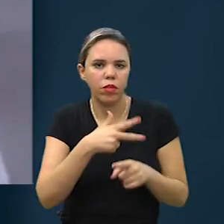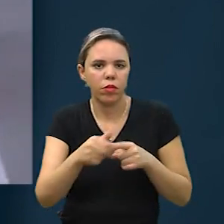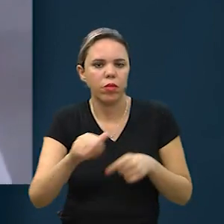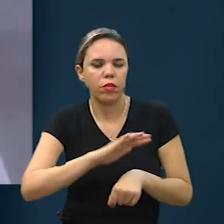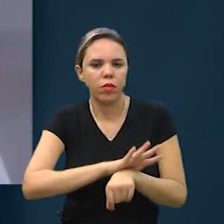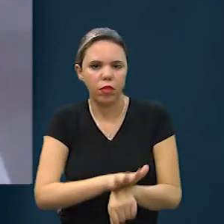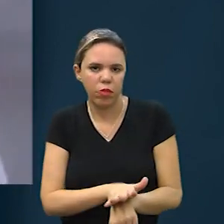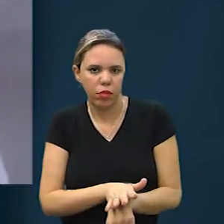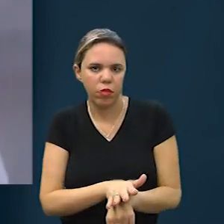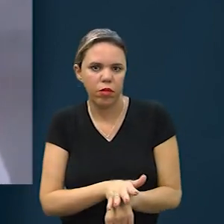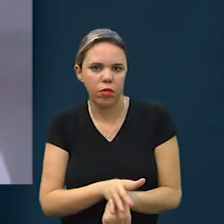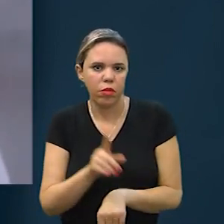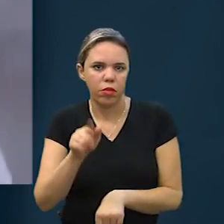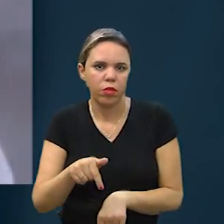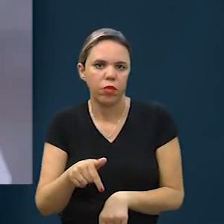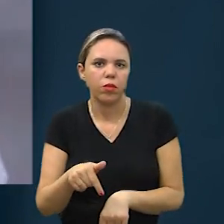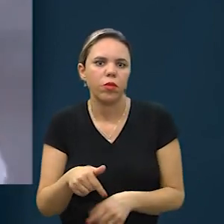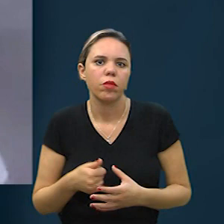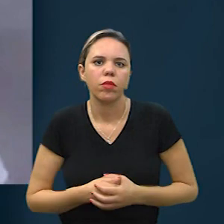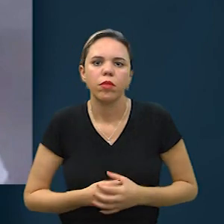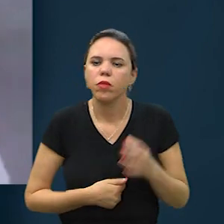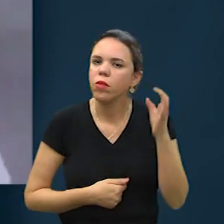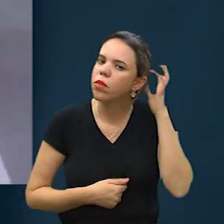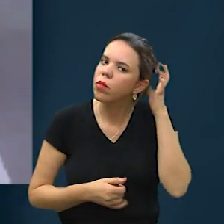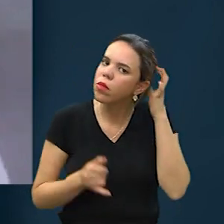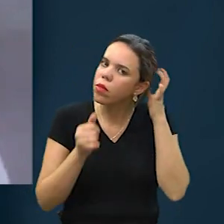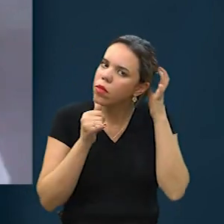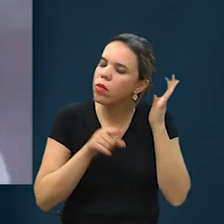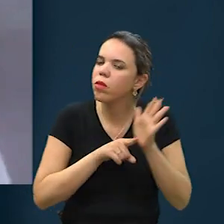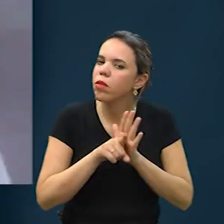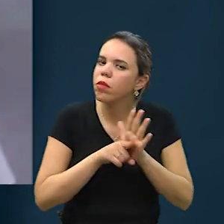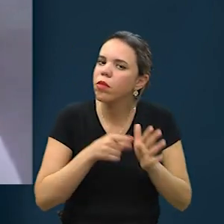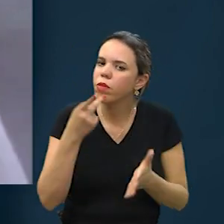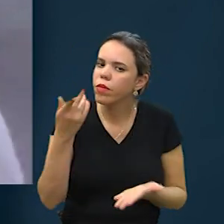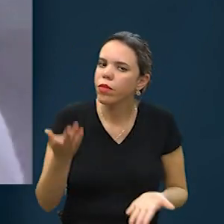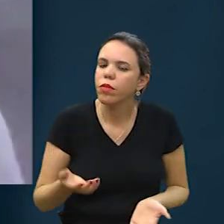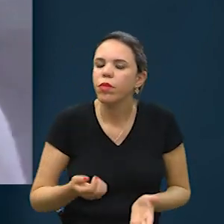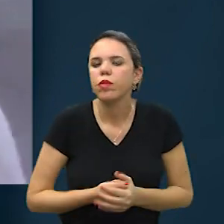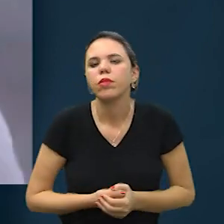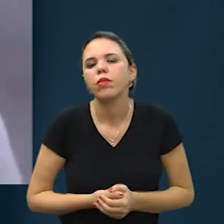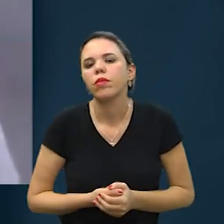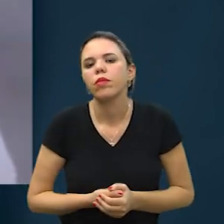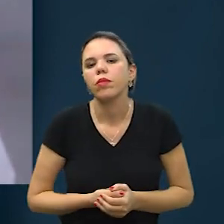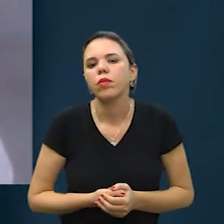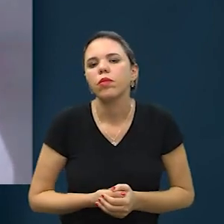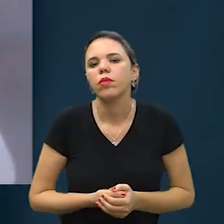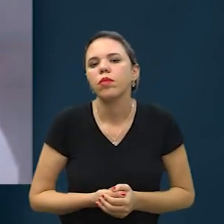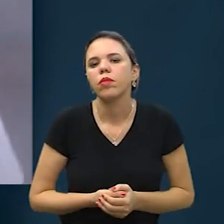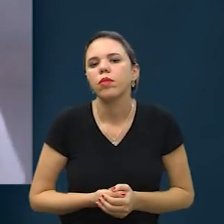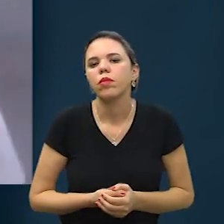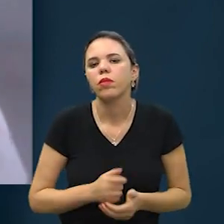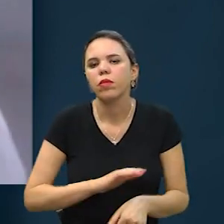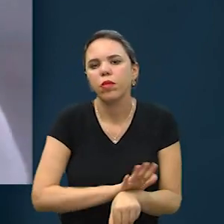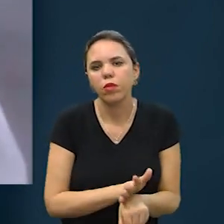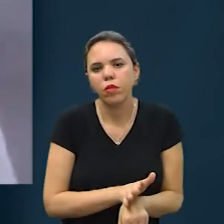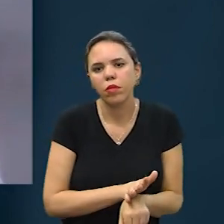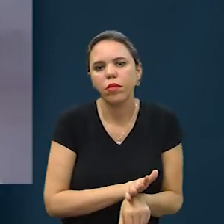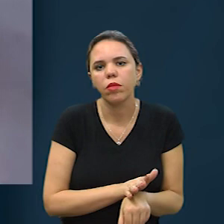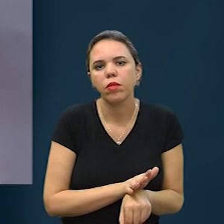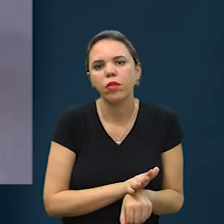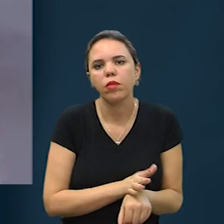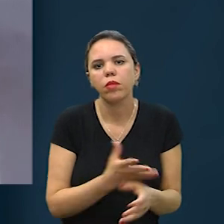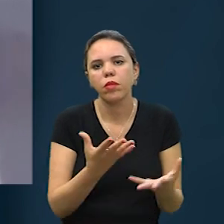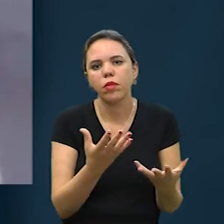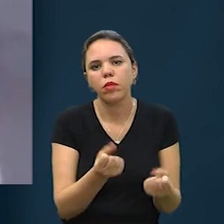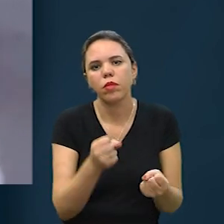do racismo, ele como os estudiosos já classificam, existe um racismo